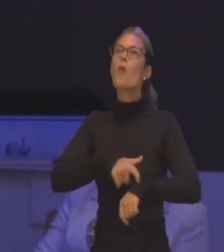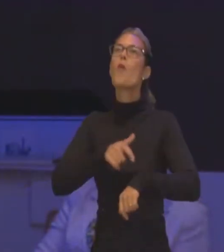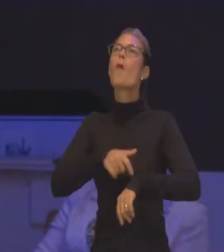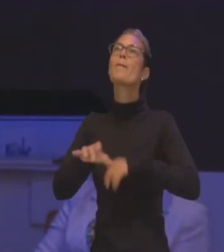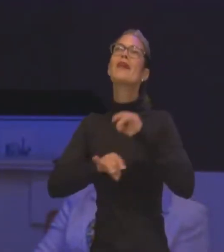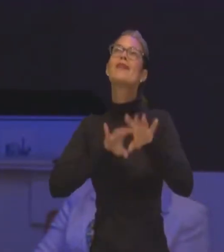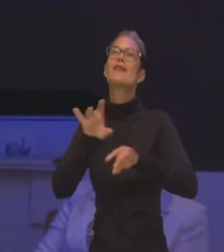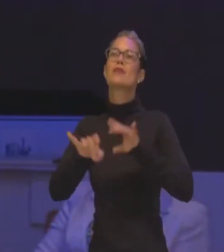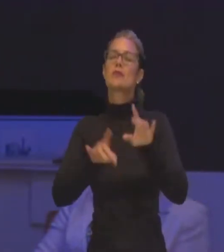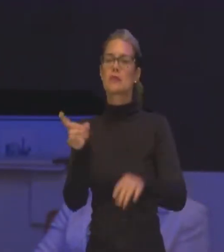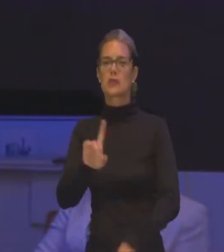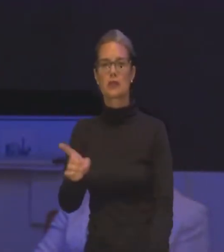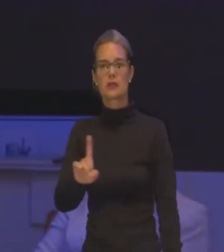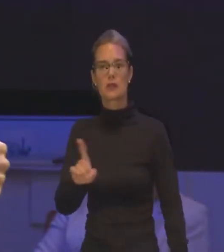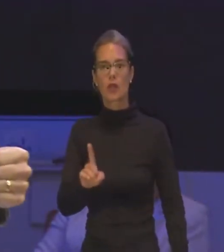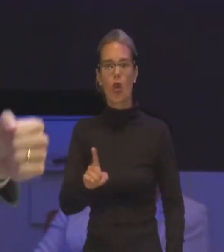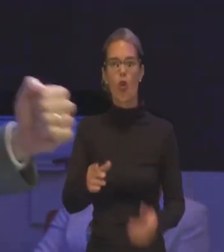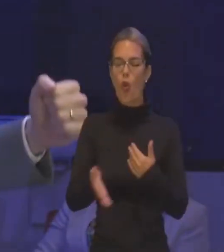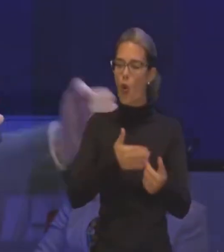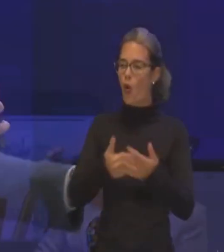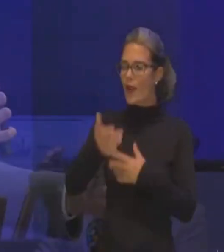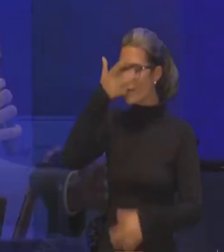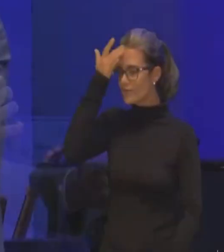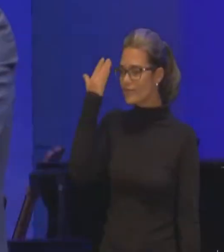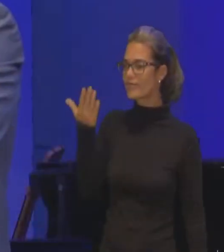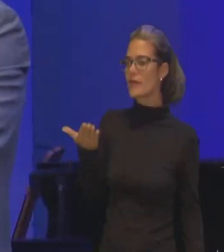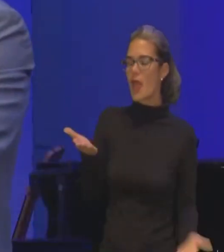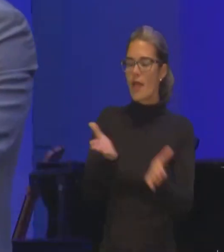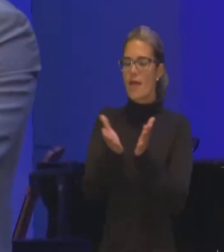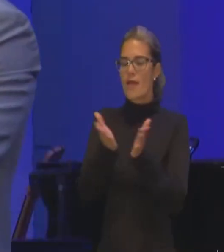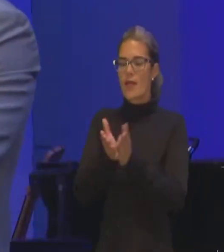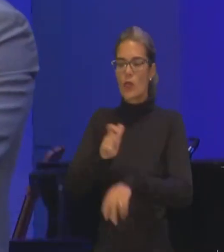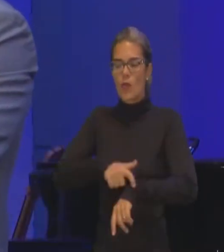está vivendo, respirando, caminhando.